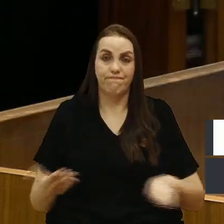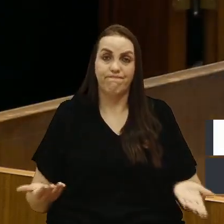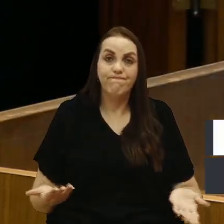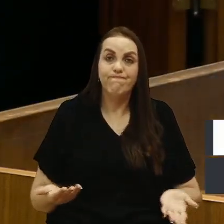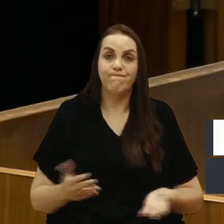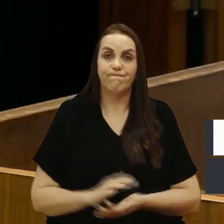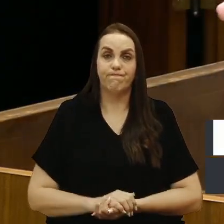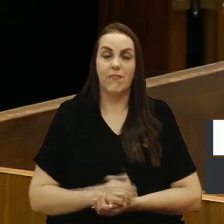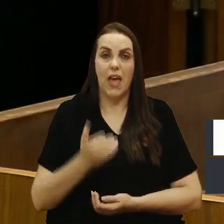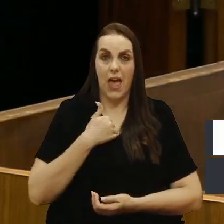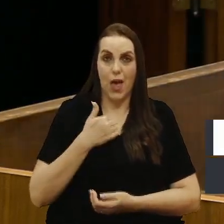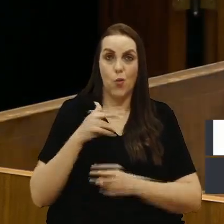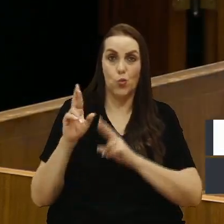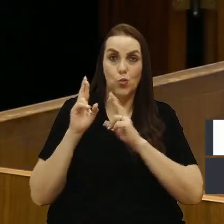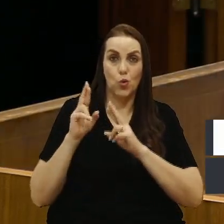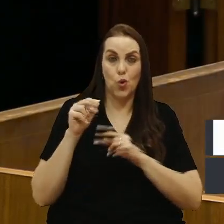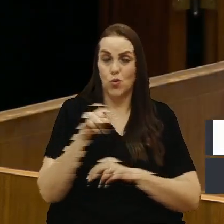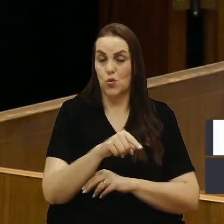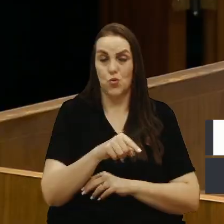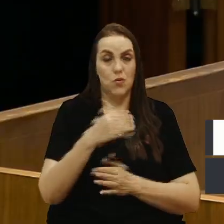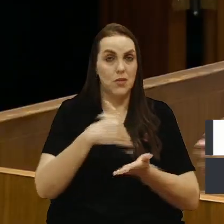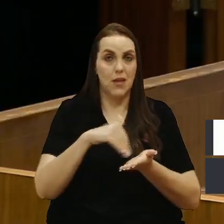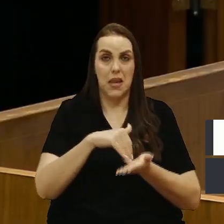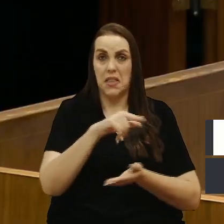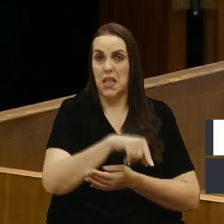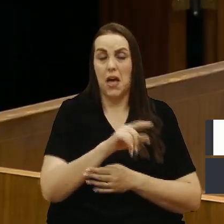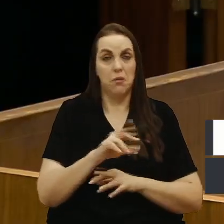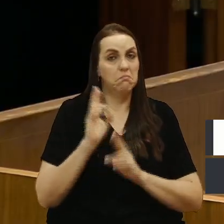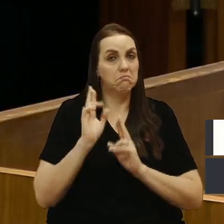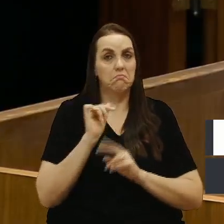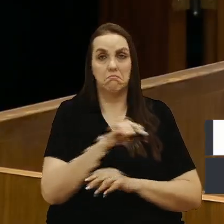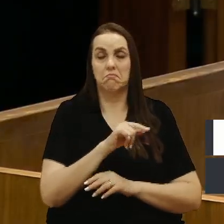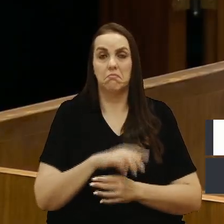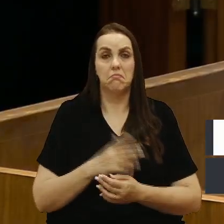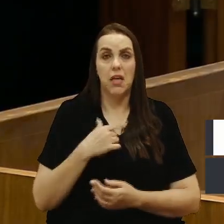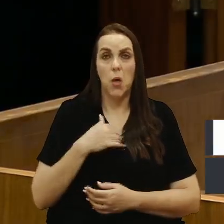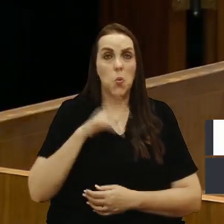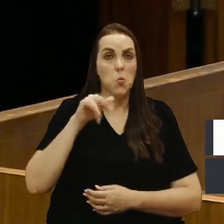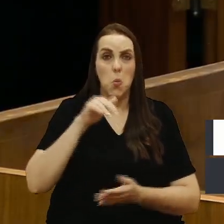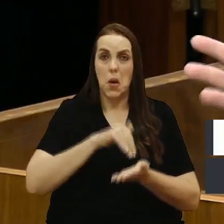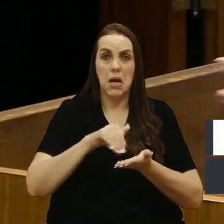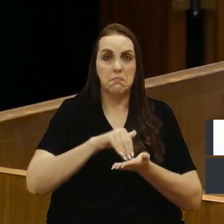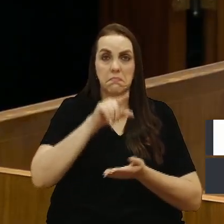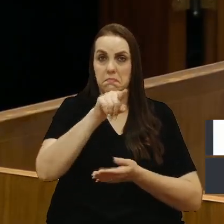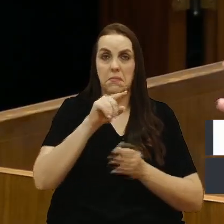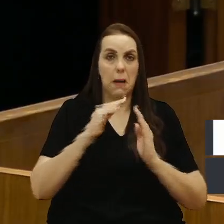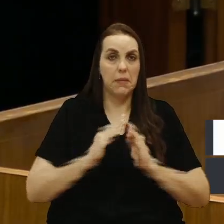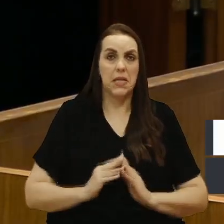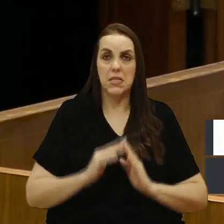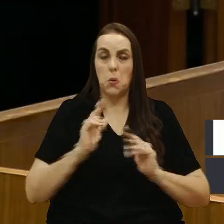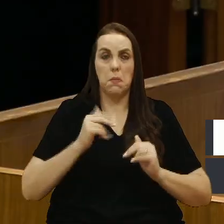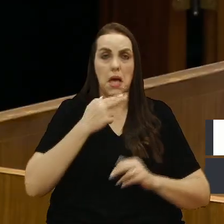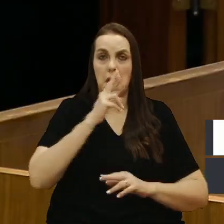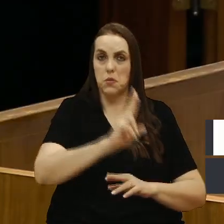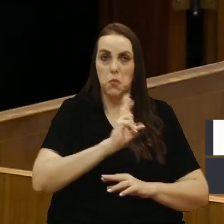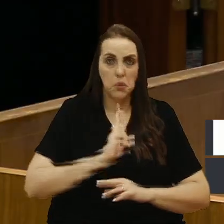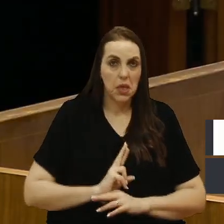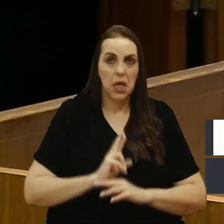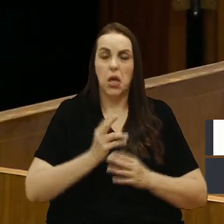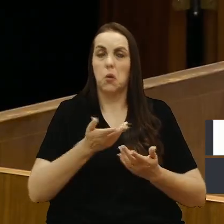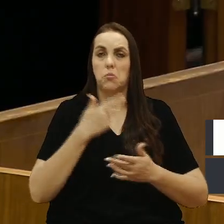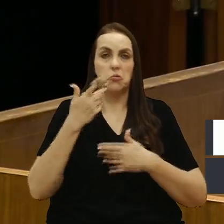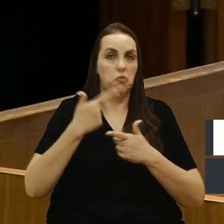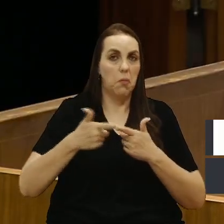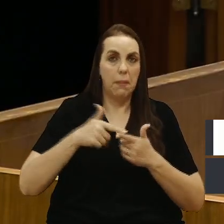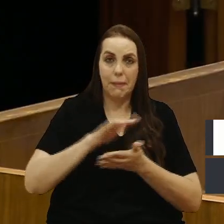eu vou dizer, eu torço pelo Silvio, eu nunca critiquei ele na pessoa dele. Para mim, ele me recebeu, me respondeu, não tive problema quanto a isso, mas está